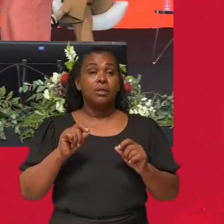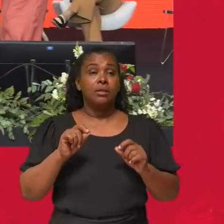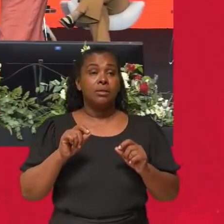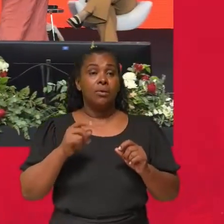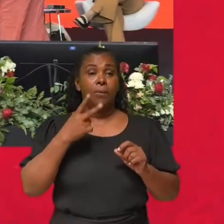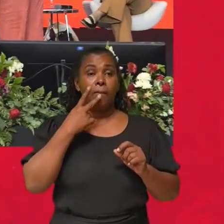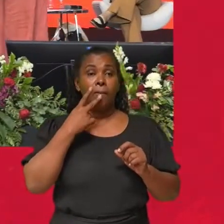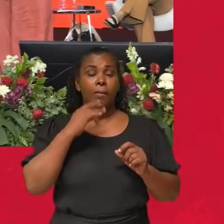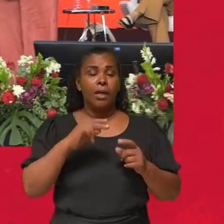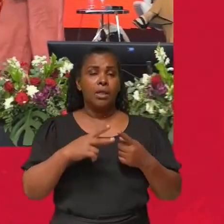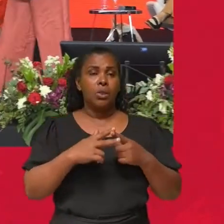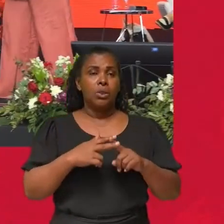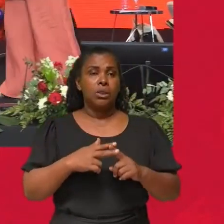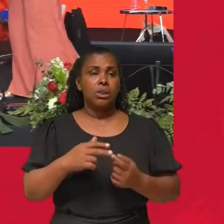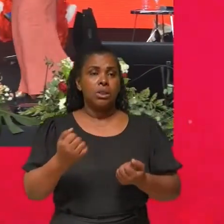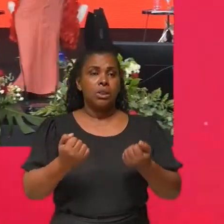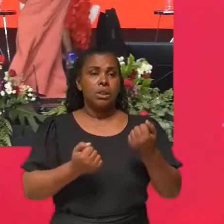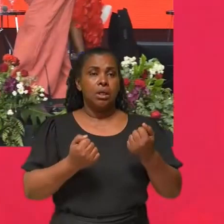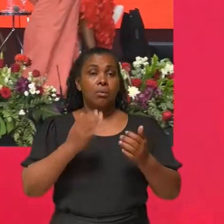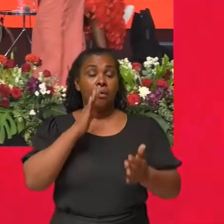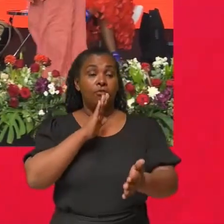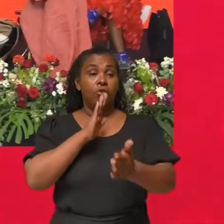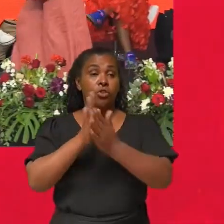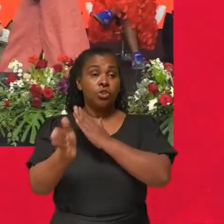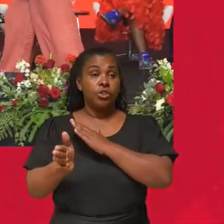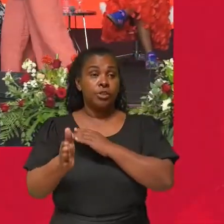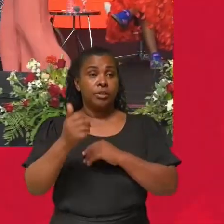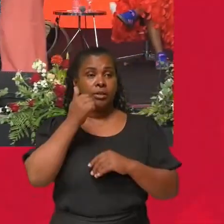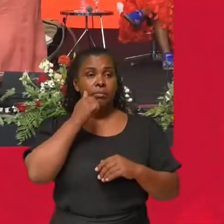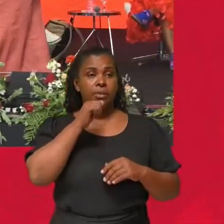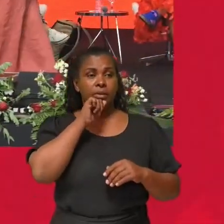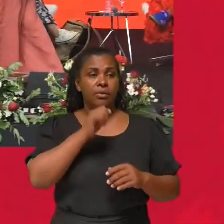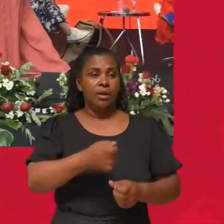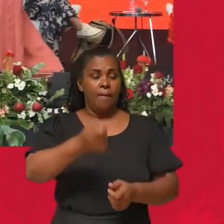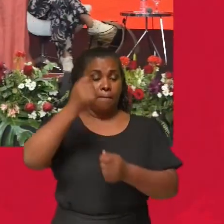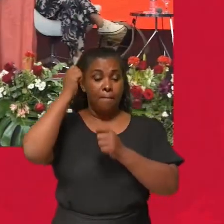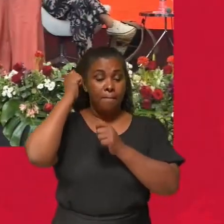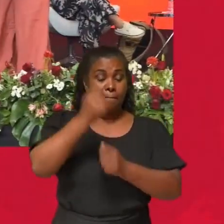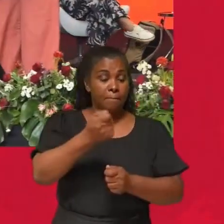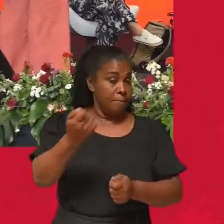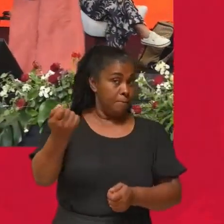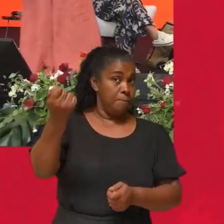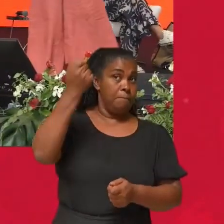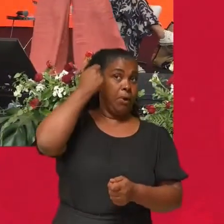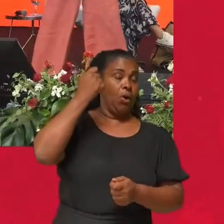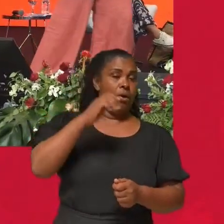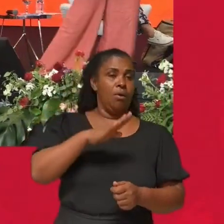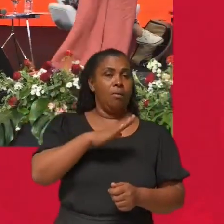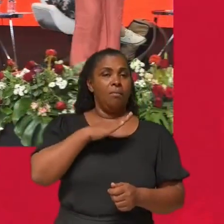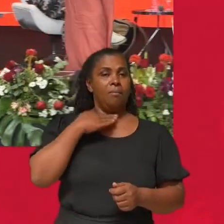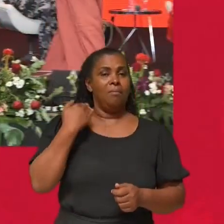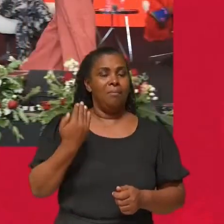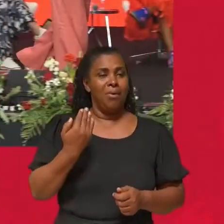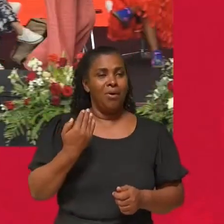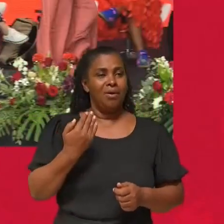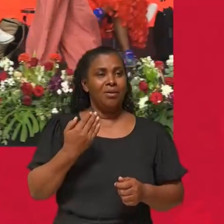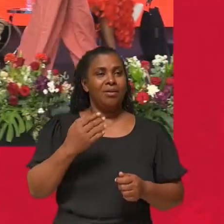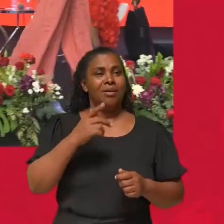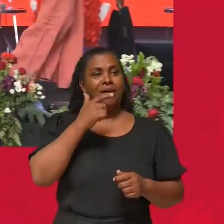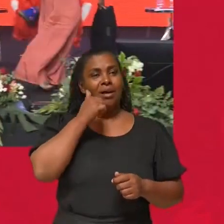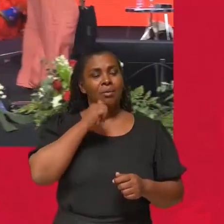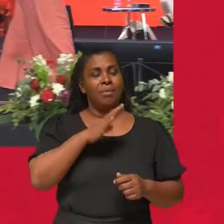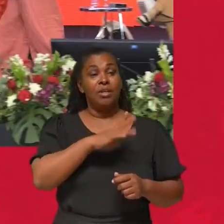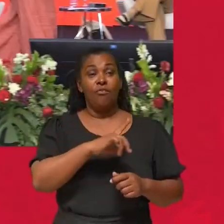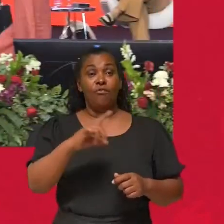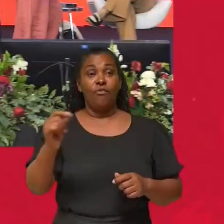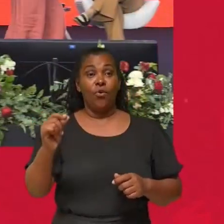para fugir e a menina vai lá e mata ele e depois foge. Nós construímos as histórias